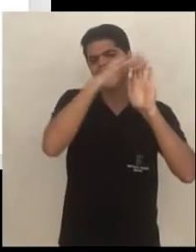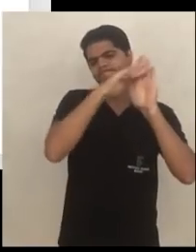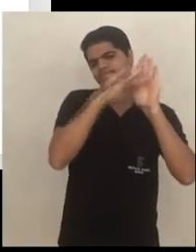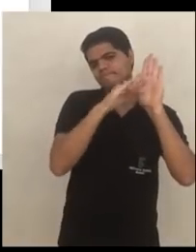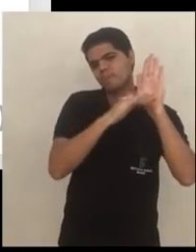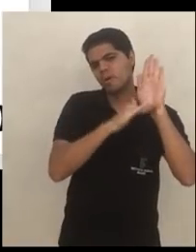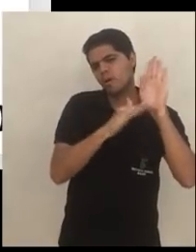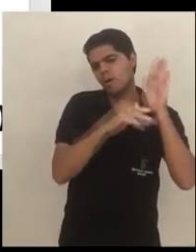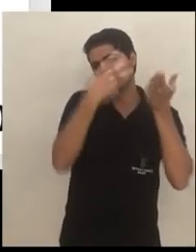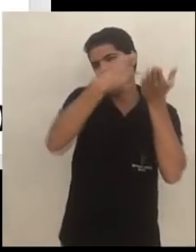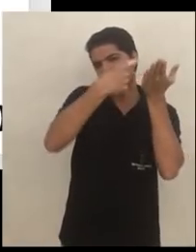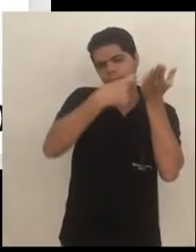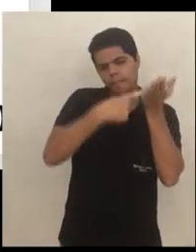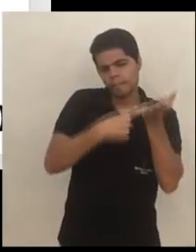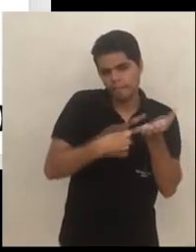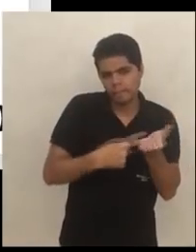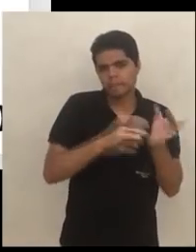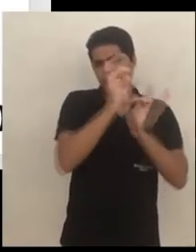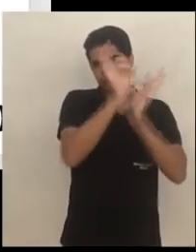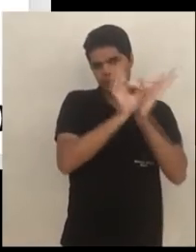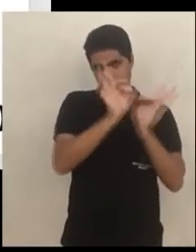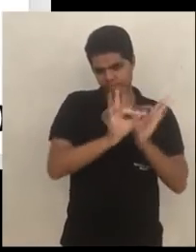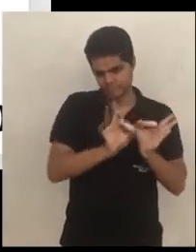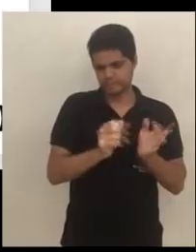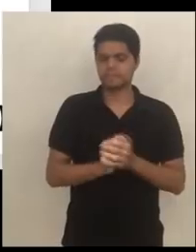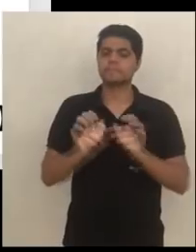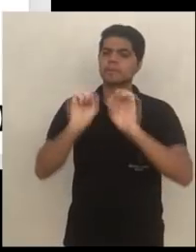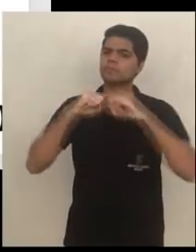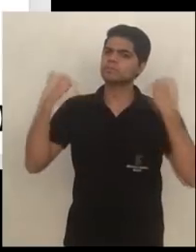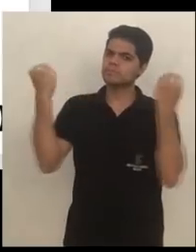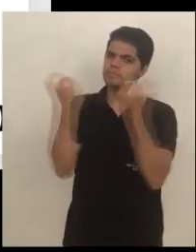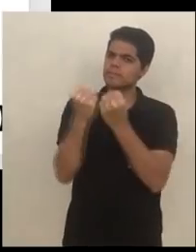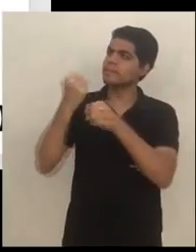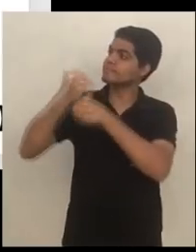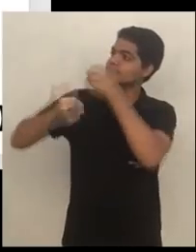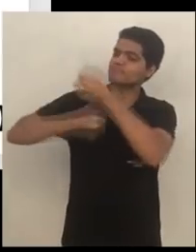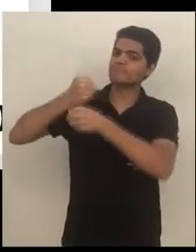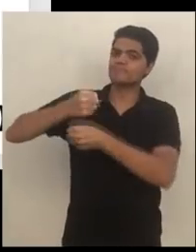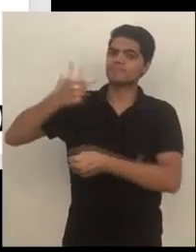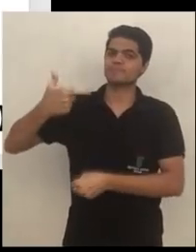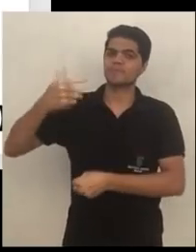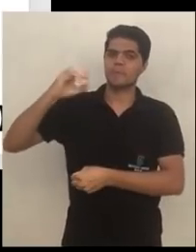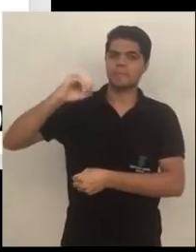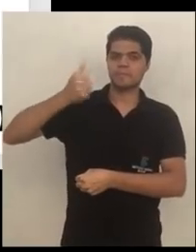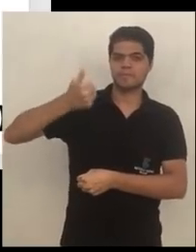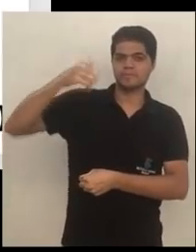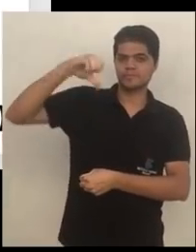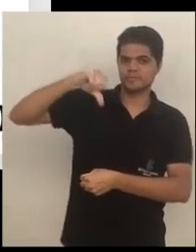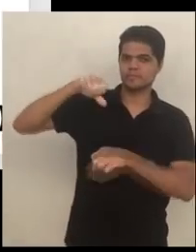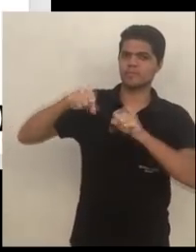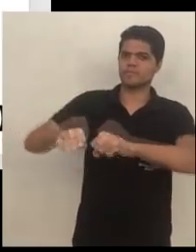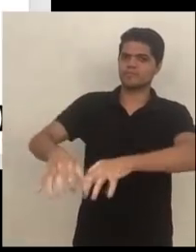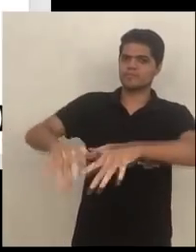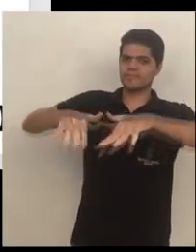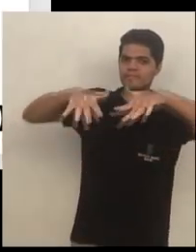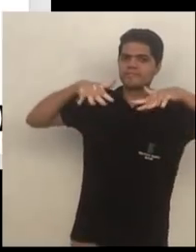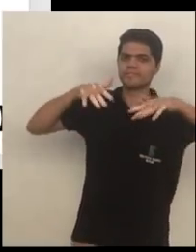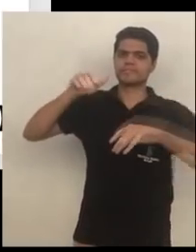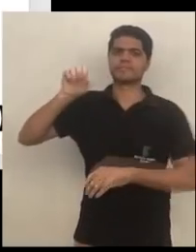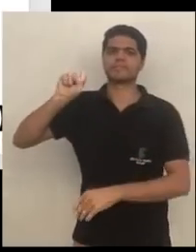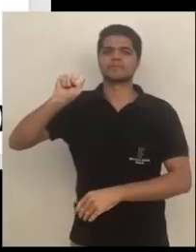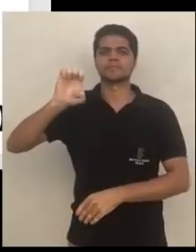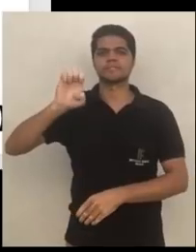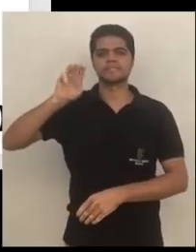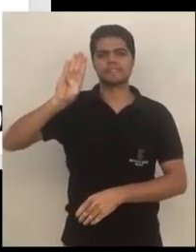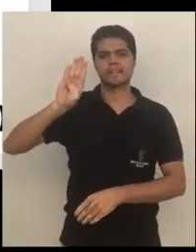junto, tem construído aí. Esse aqui foi o Seminário de Produção Orgânica que aconteceu em 2019. Esse aqui já no auditório do SEBRAE, ali no Largo